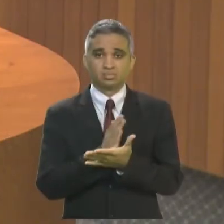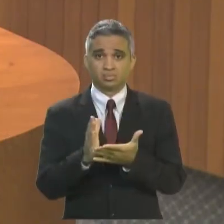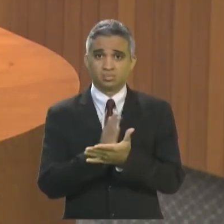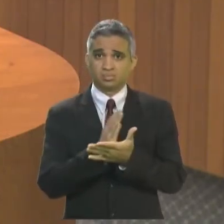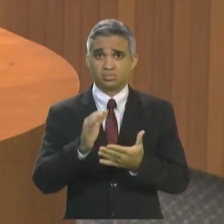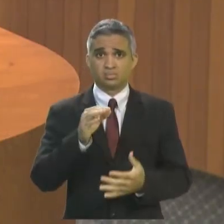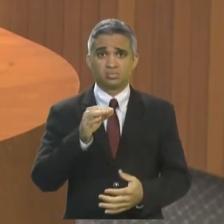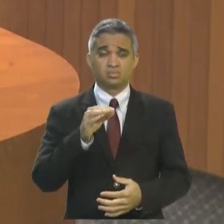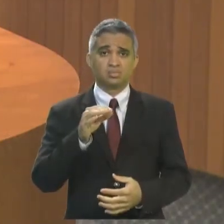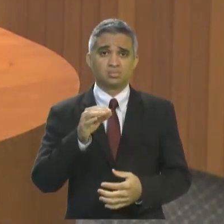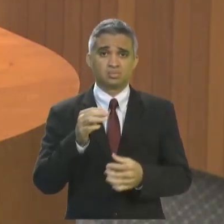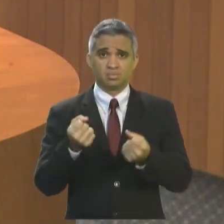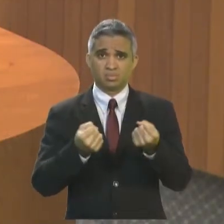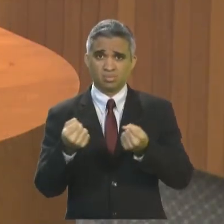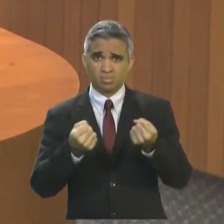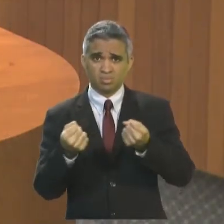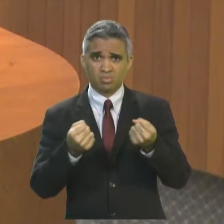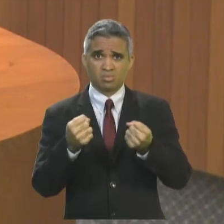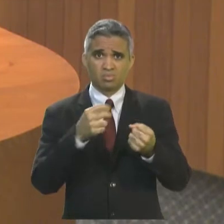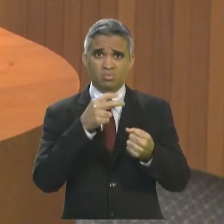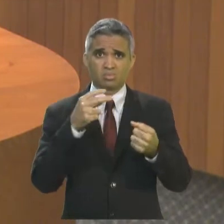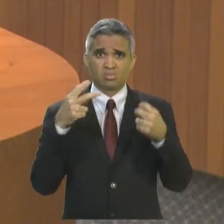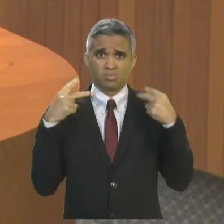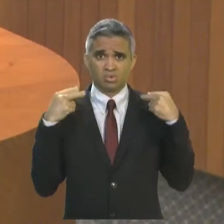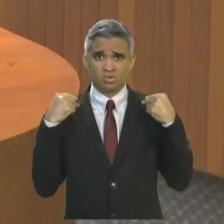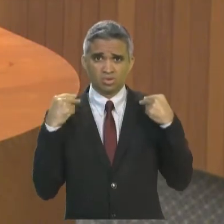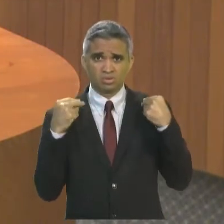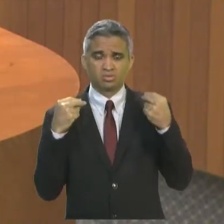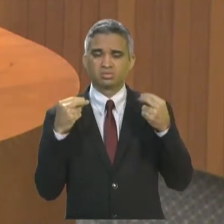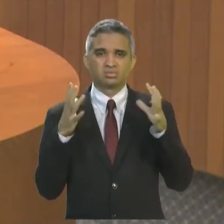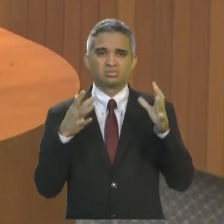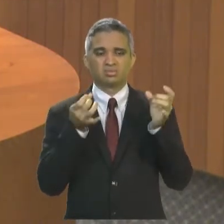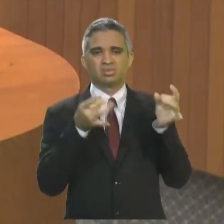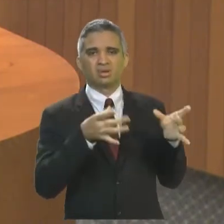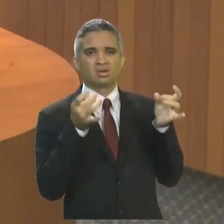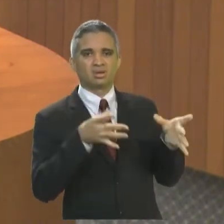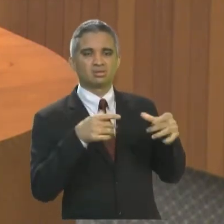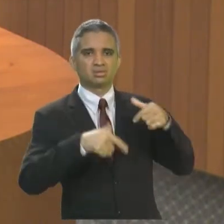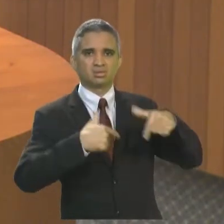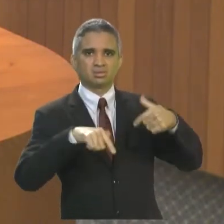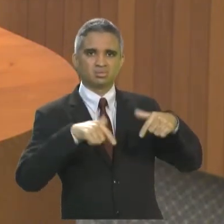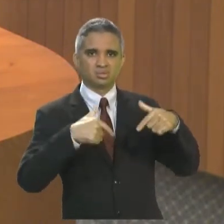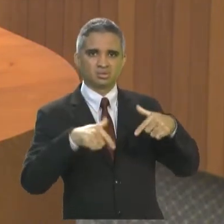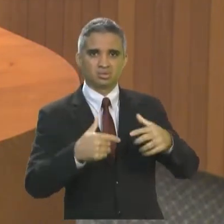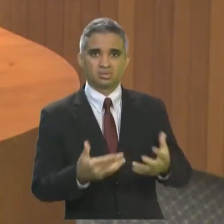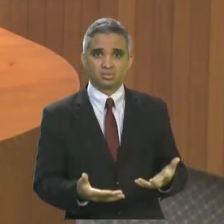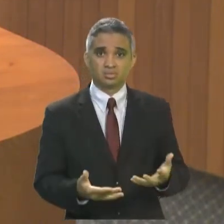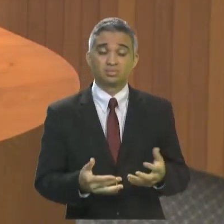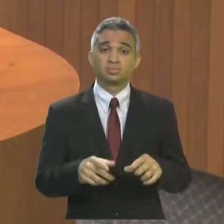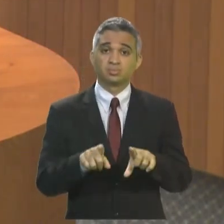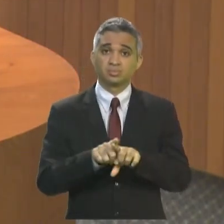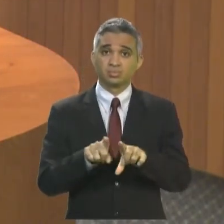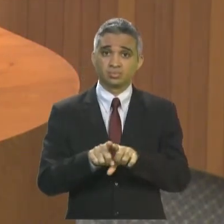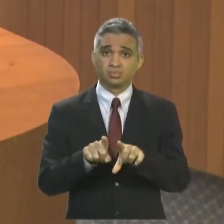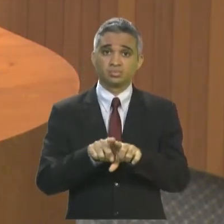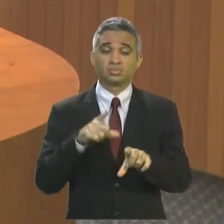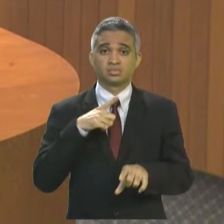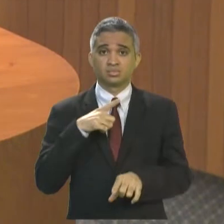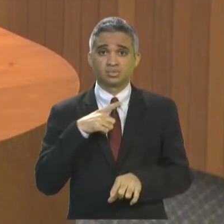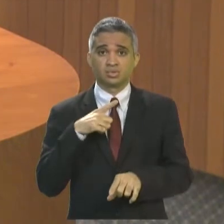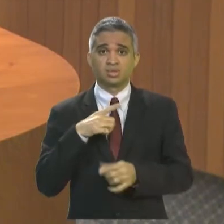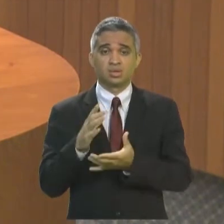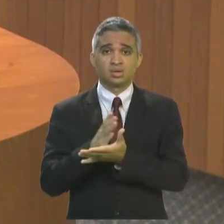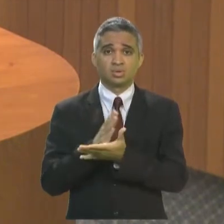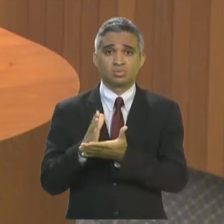das Empresas de Transporte aumenta o combustível, apesar deles pagarem 2%, 2%